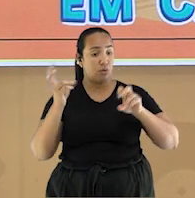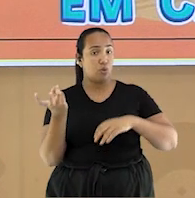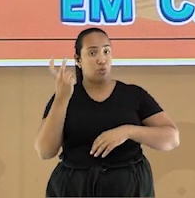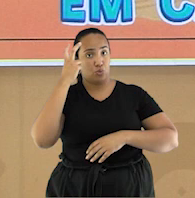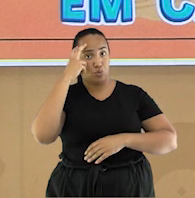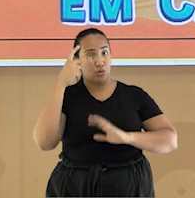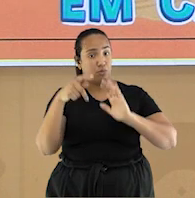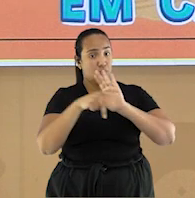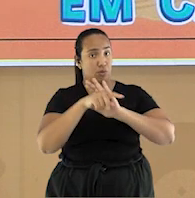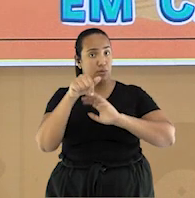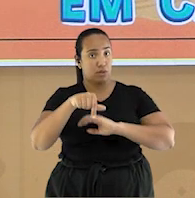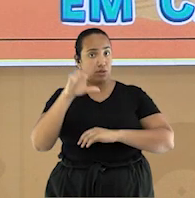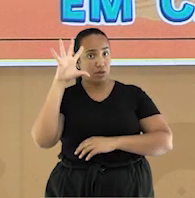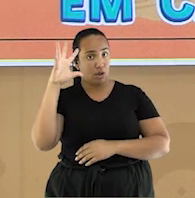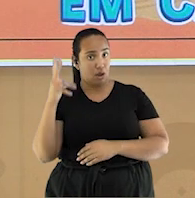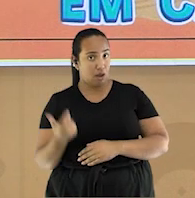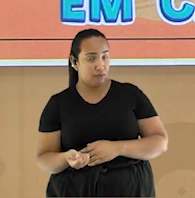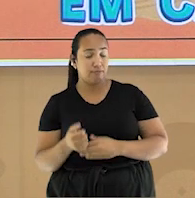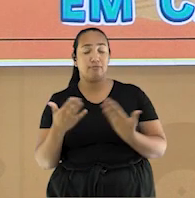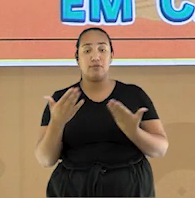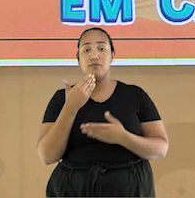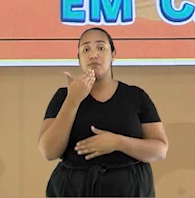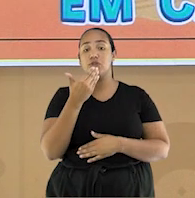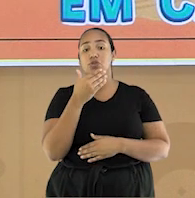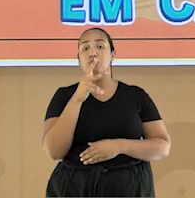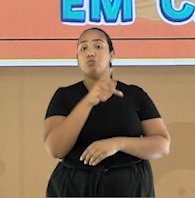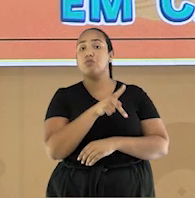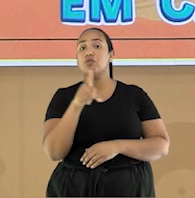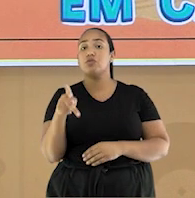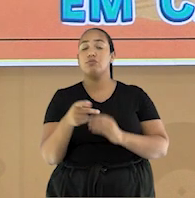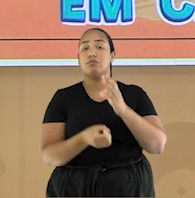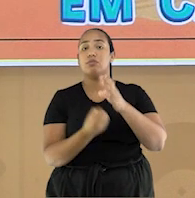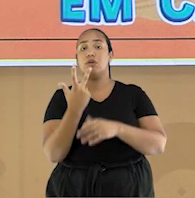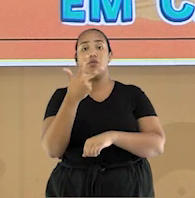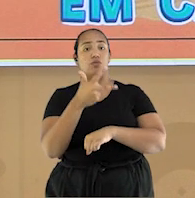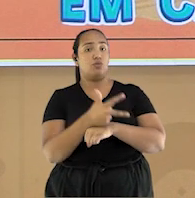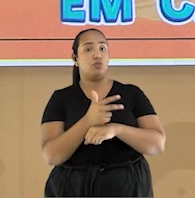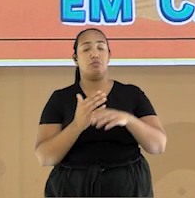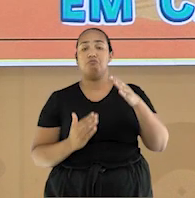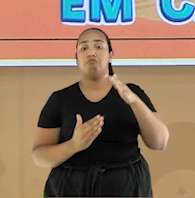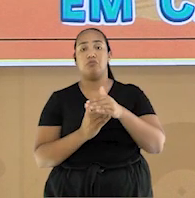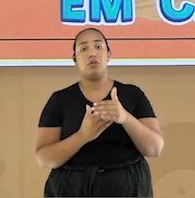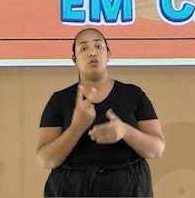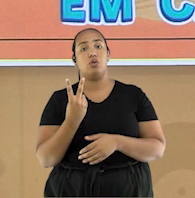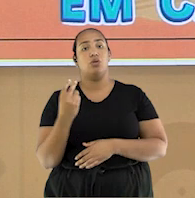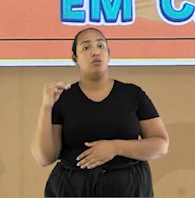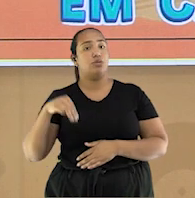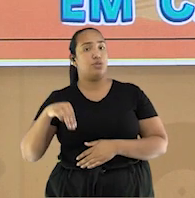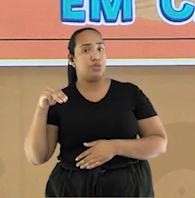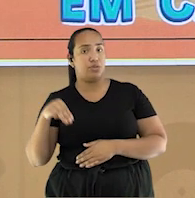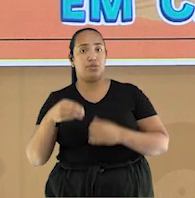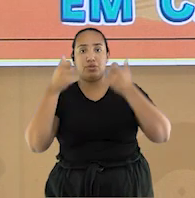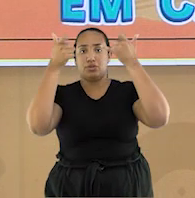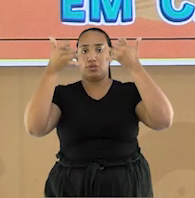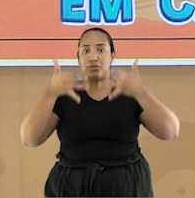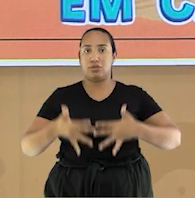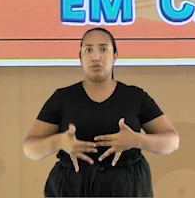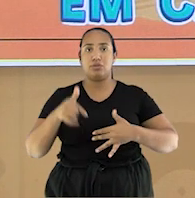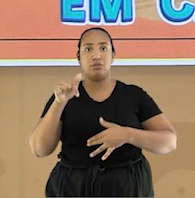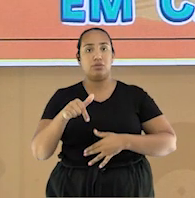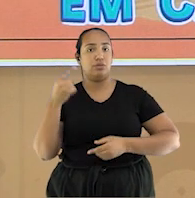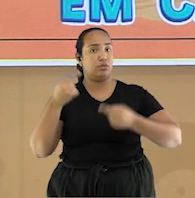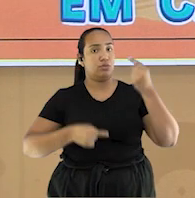afro-brasileira, peça ao seu professor para fazer um vídeo de no máximo 2 minutos, falando sobre a importância